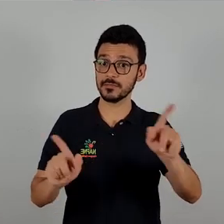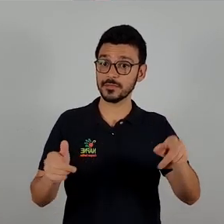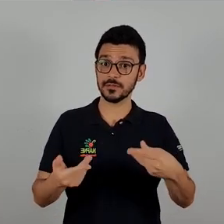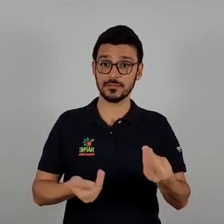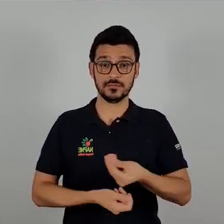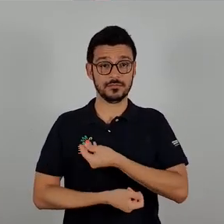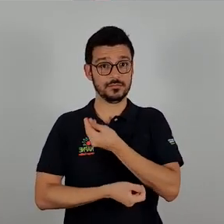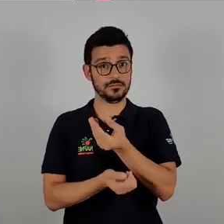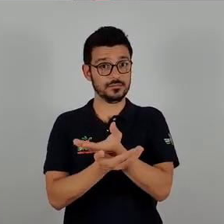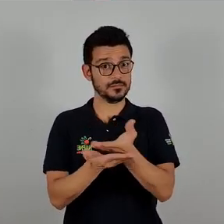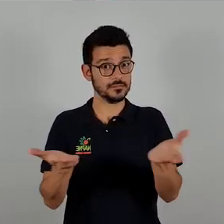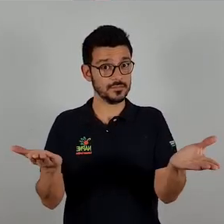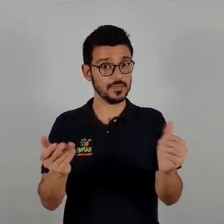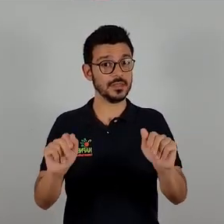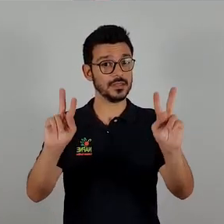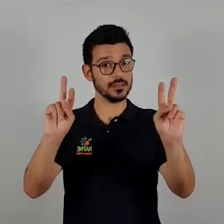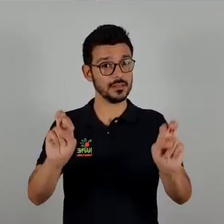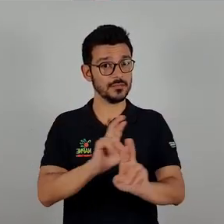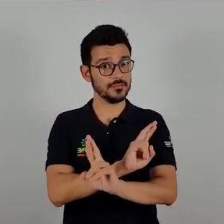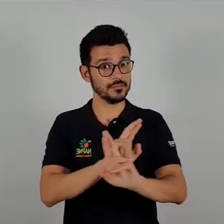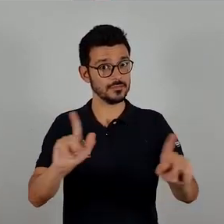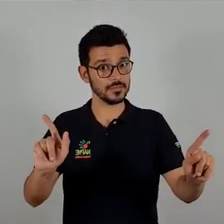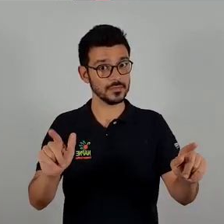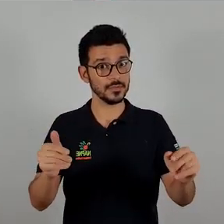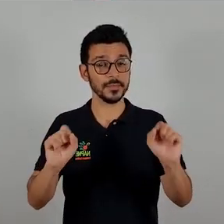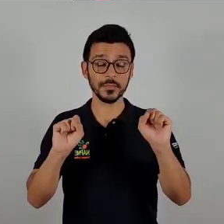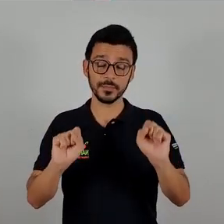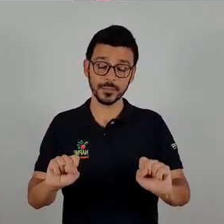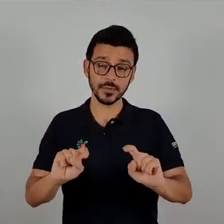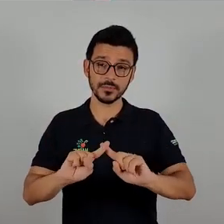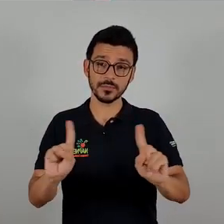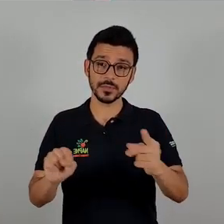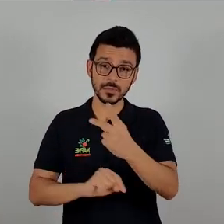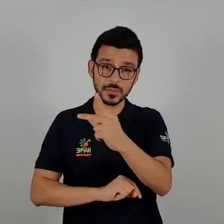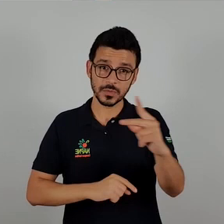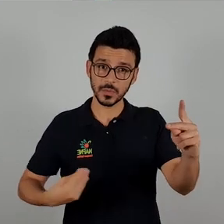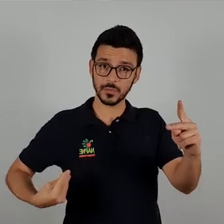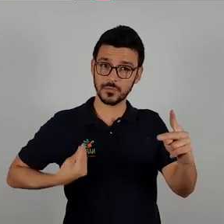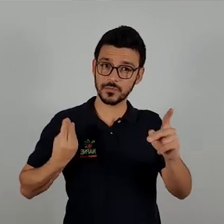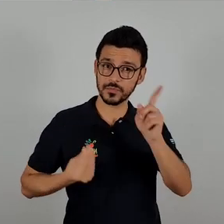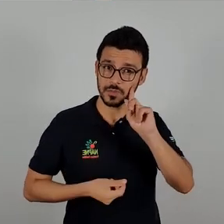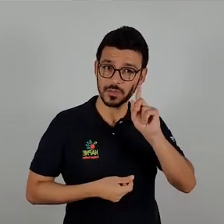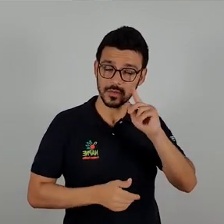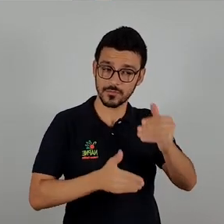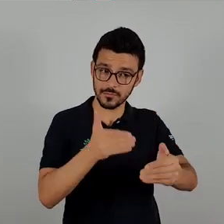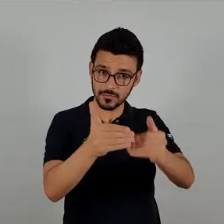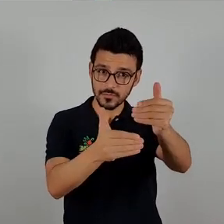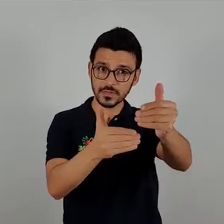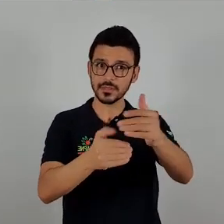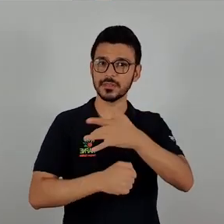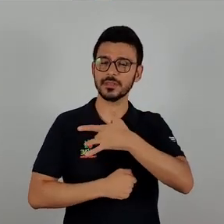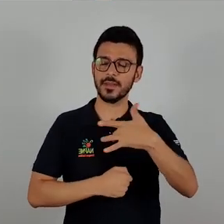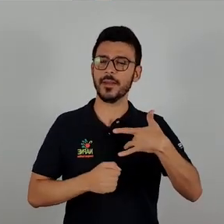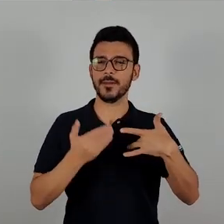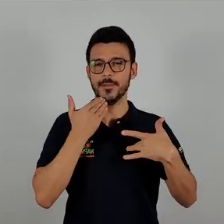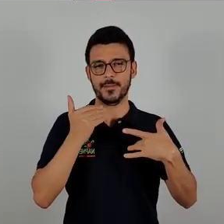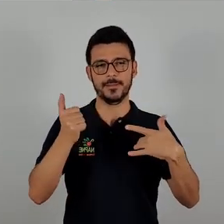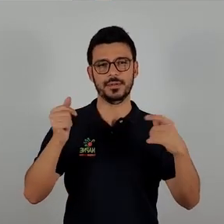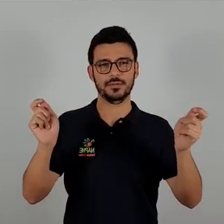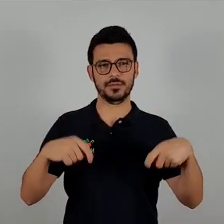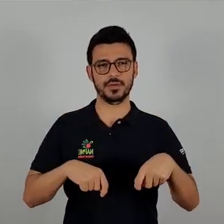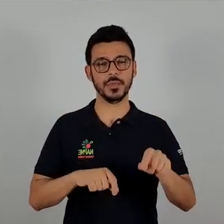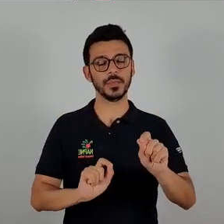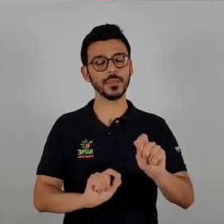você está ajudando. Então, sempre que a gente procura conhecer, estamos vivendo. Por